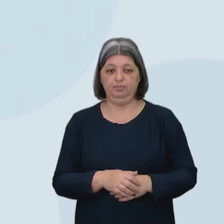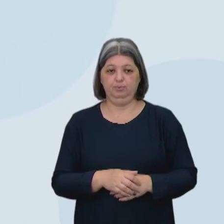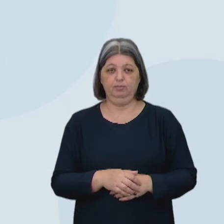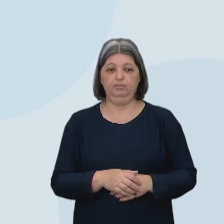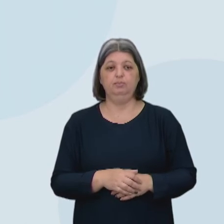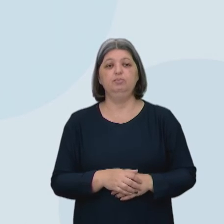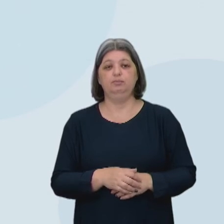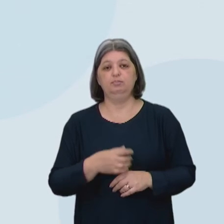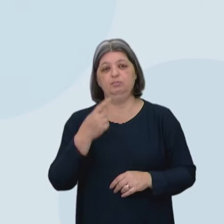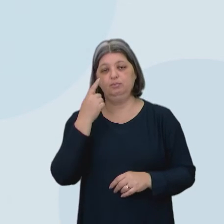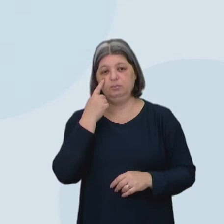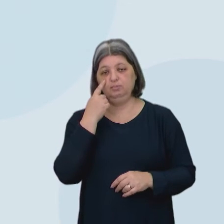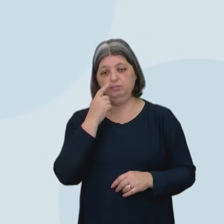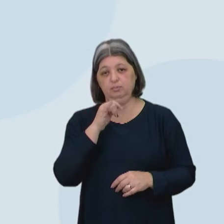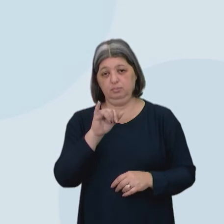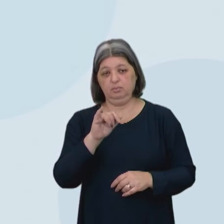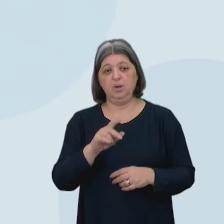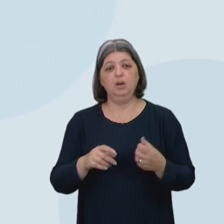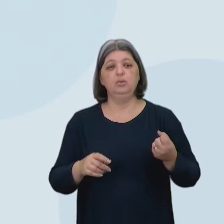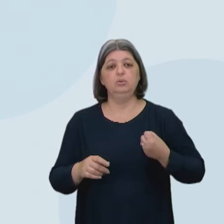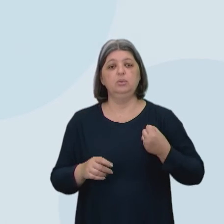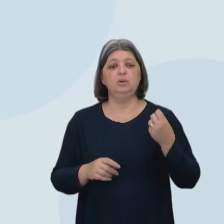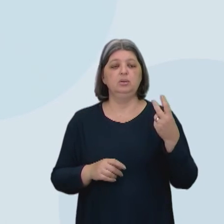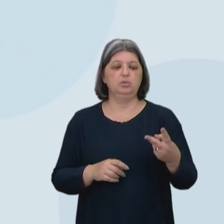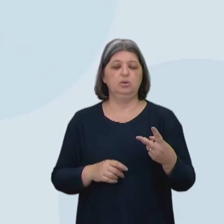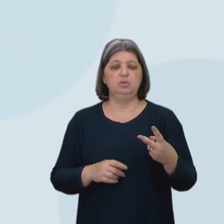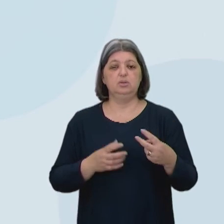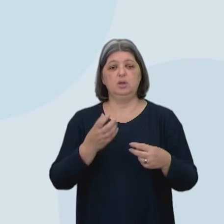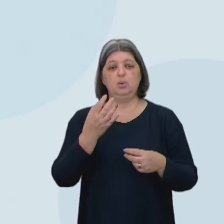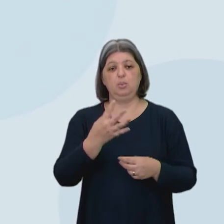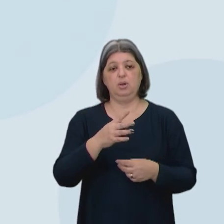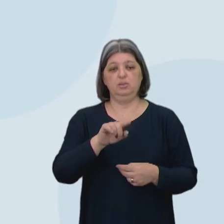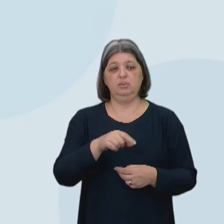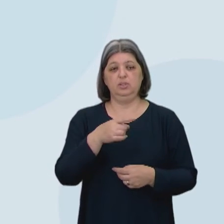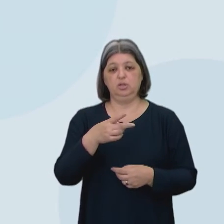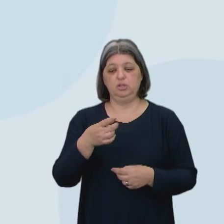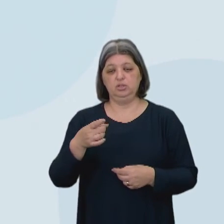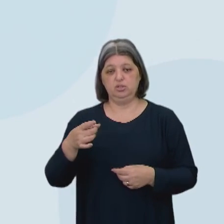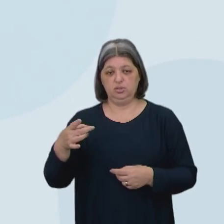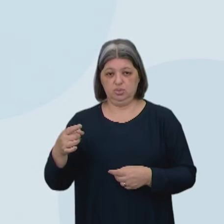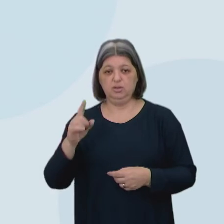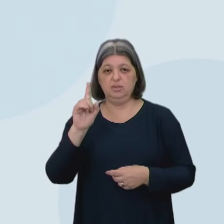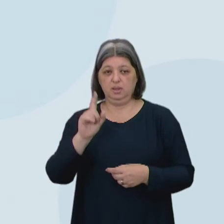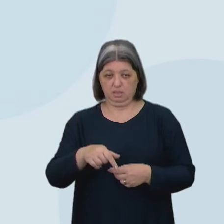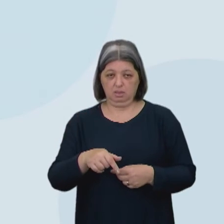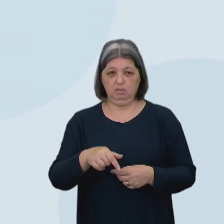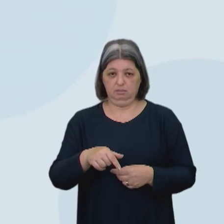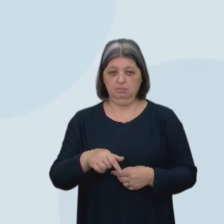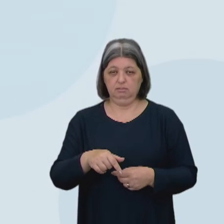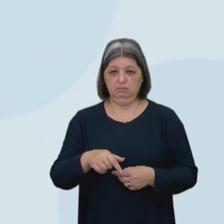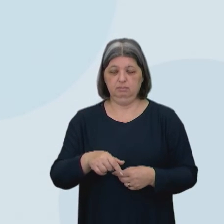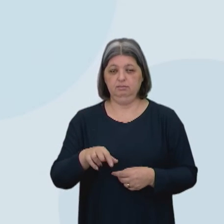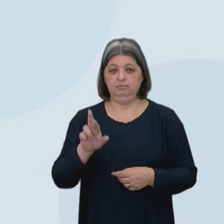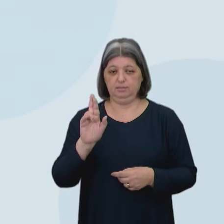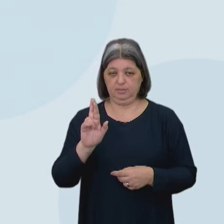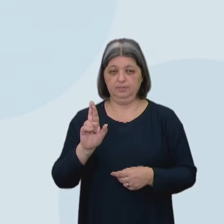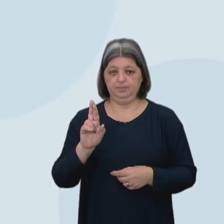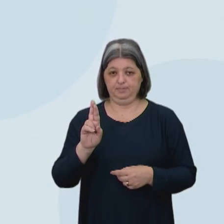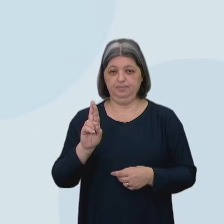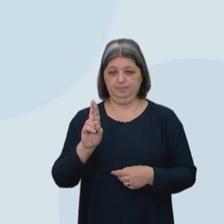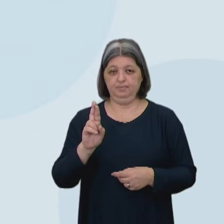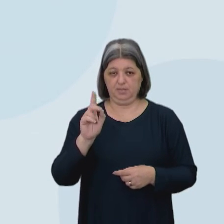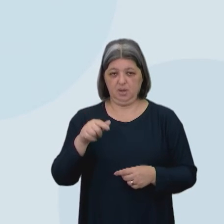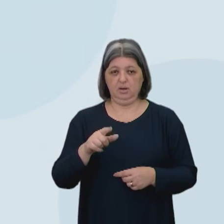bom? Número 2, 4,12, 12, 12, 12. É um racional, é uma dízima.